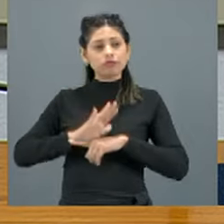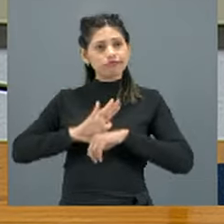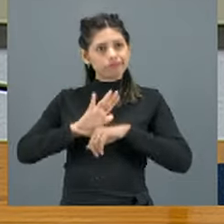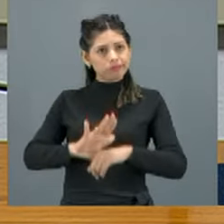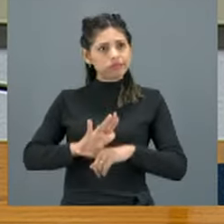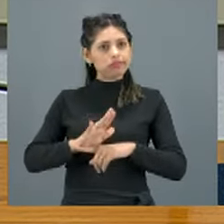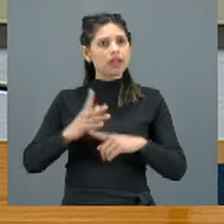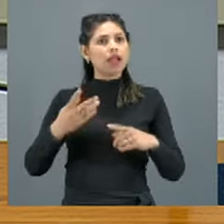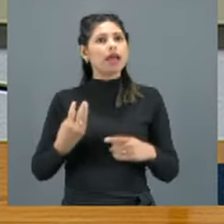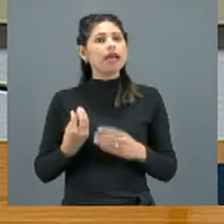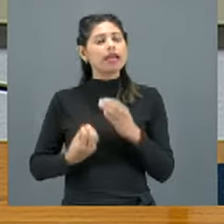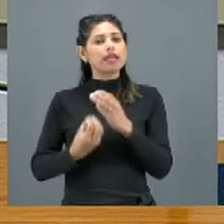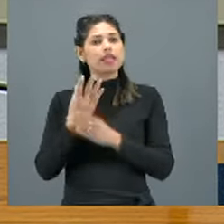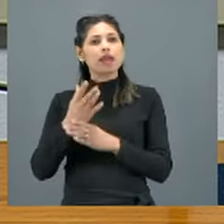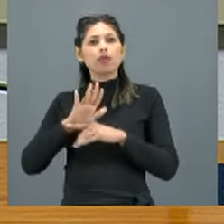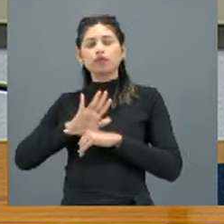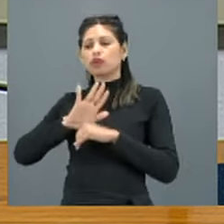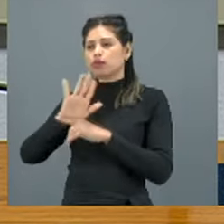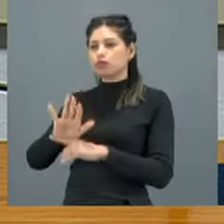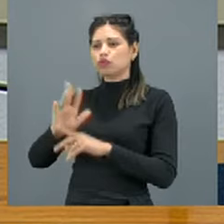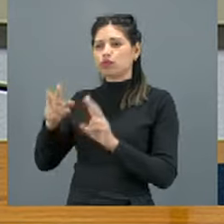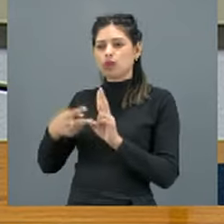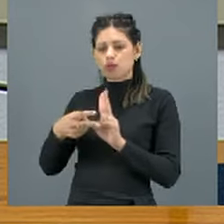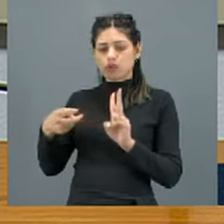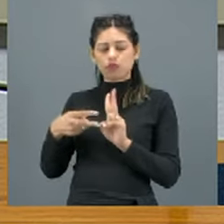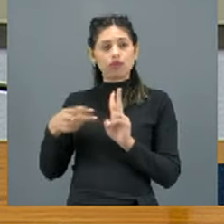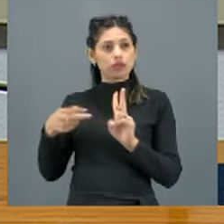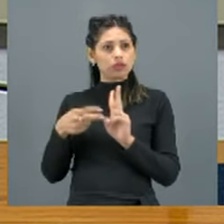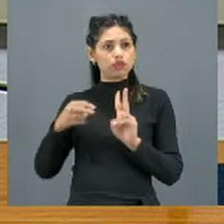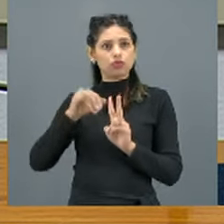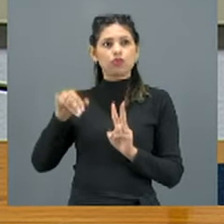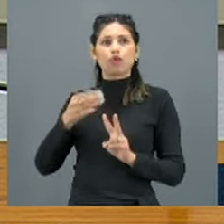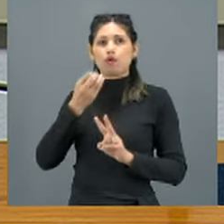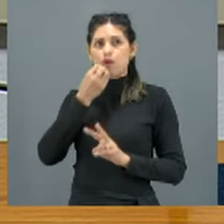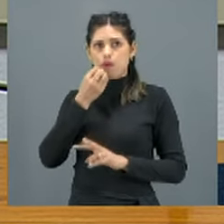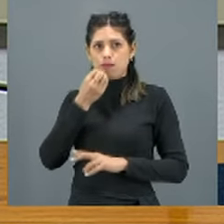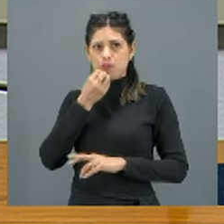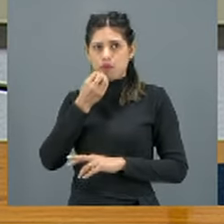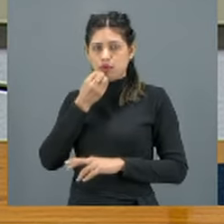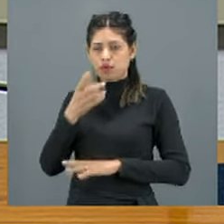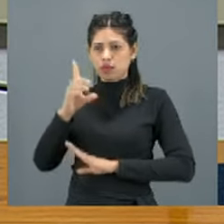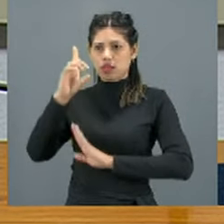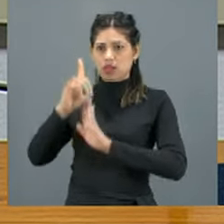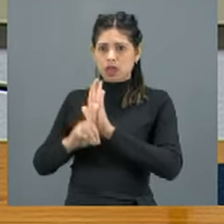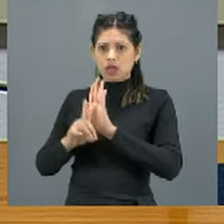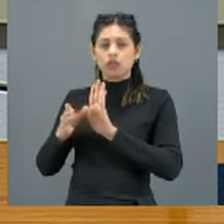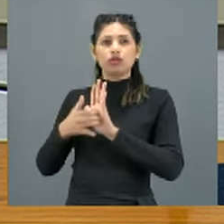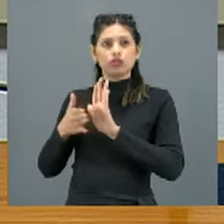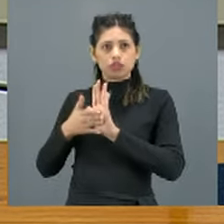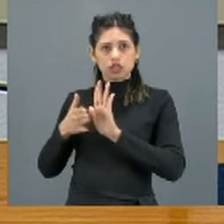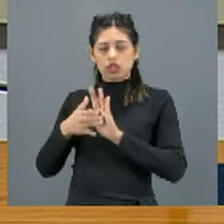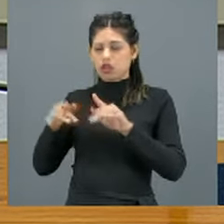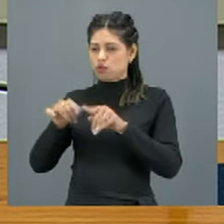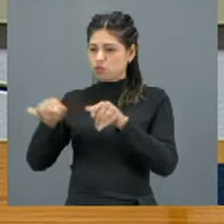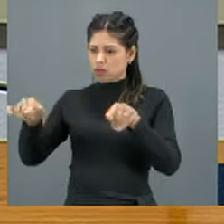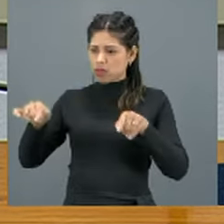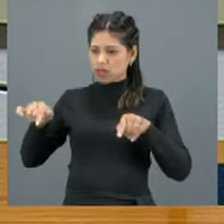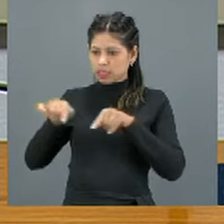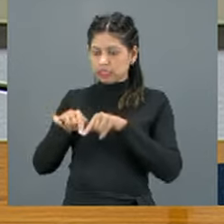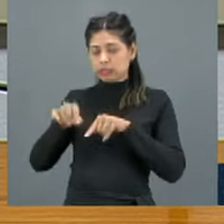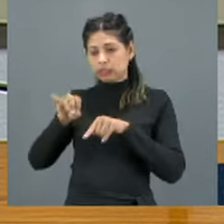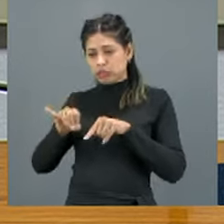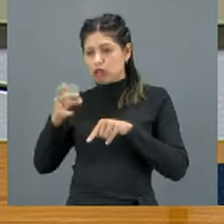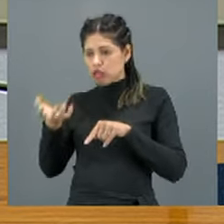dando ao índio, aí me corrija se eu estiver errado, dando ao índio o direito sobre a terra, se ele quiser explorar,